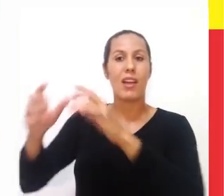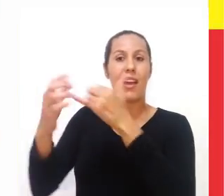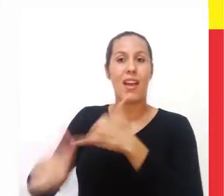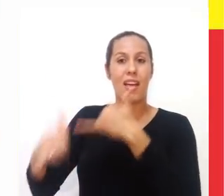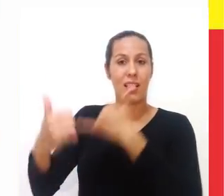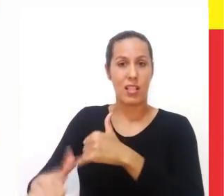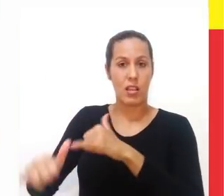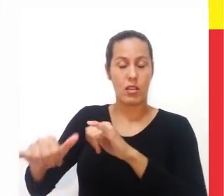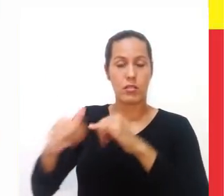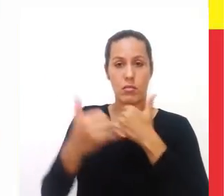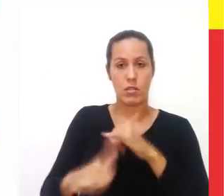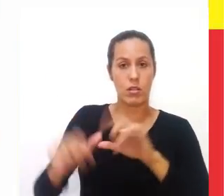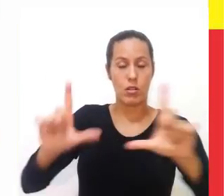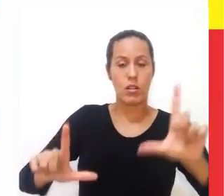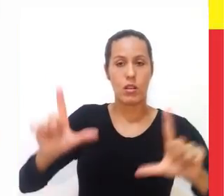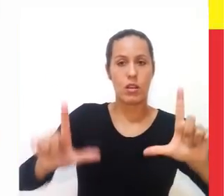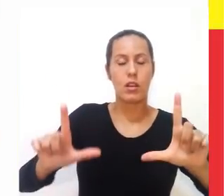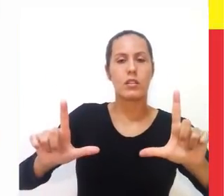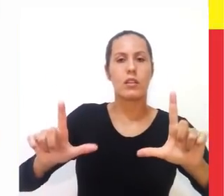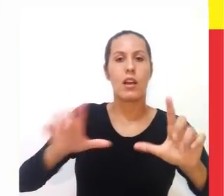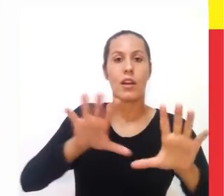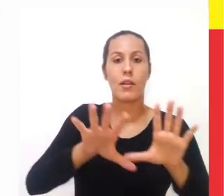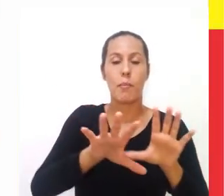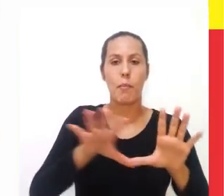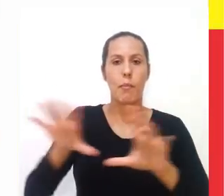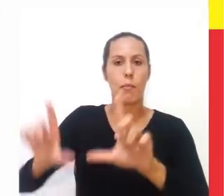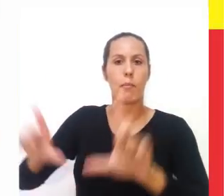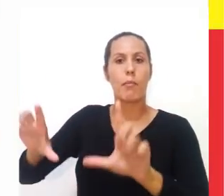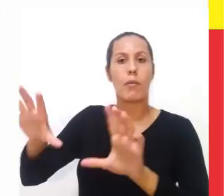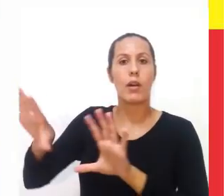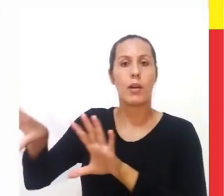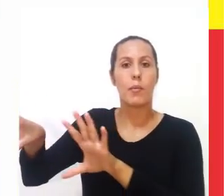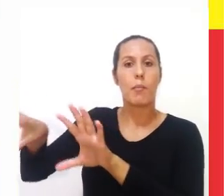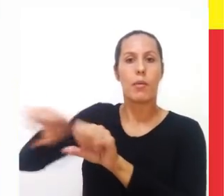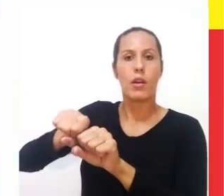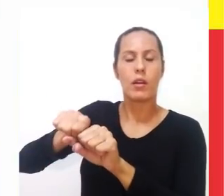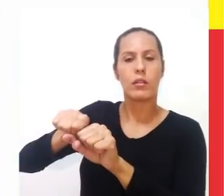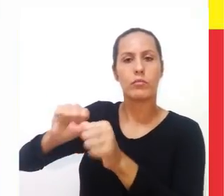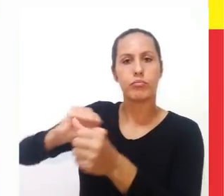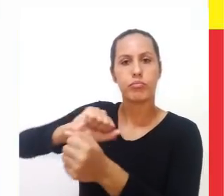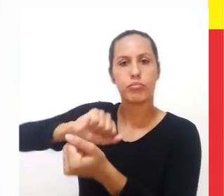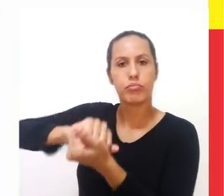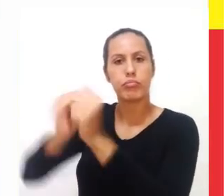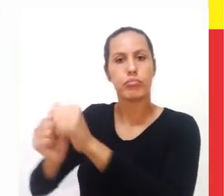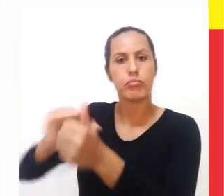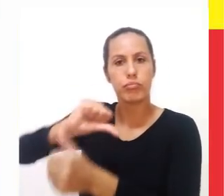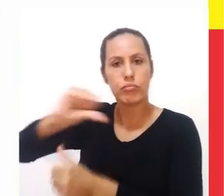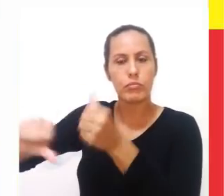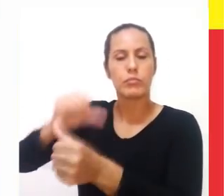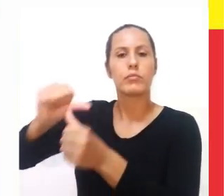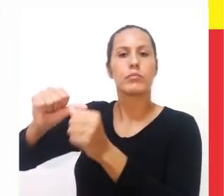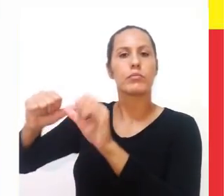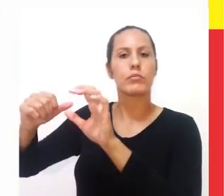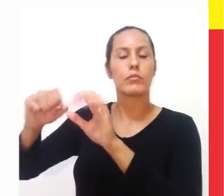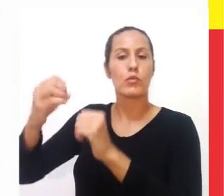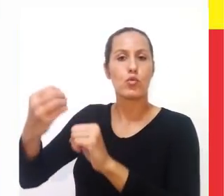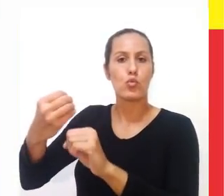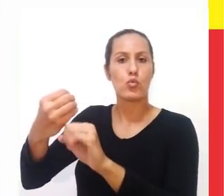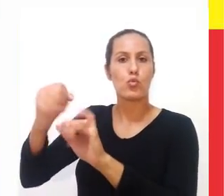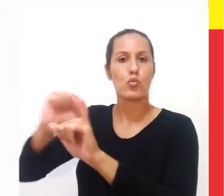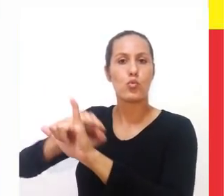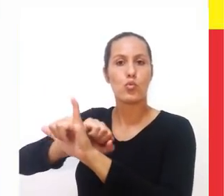energia elétrica e vai transformar em energia sonora, certo, e luminosa, né? Nós vemos aí